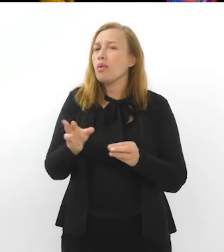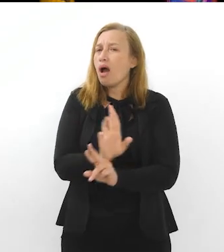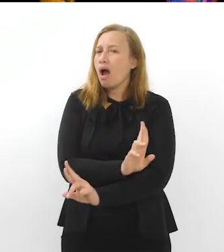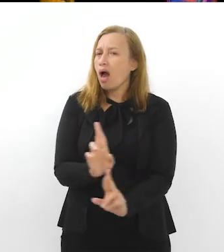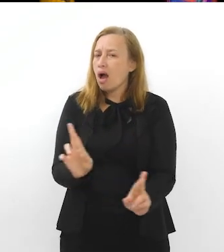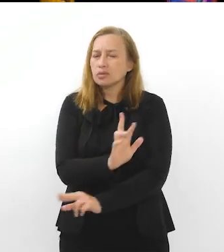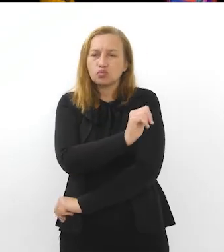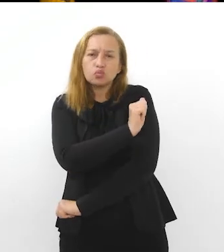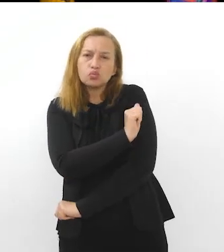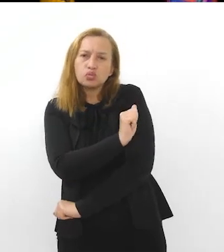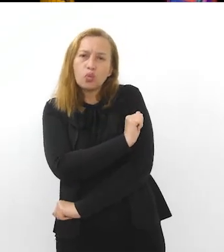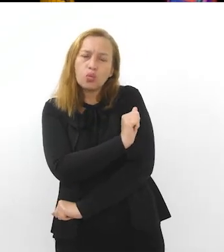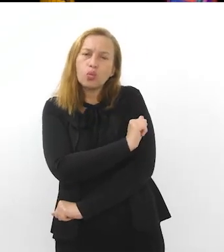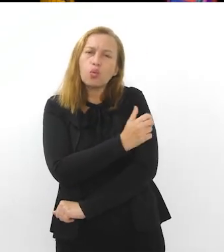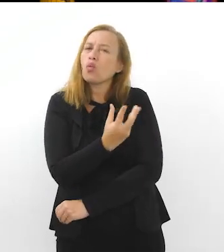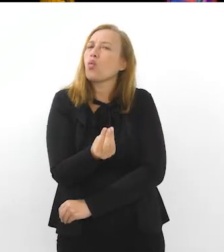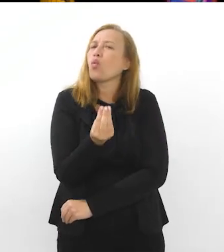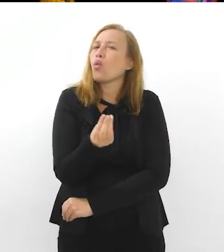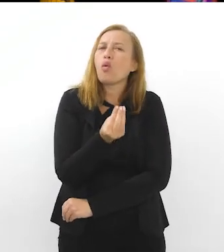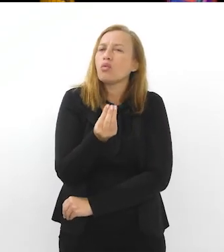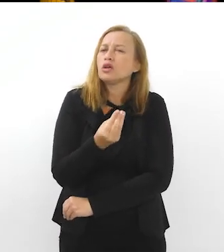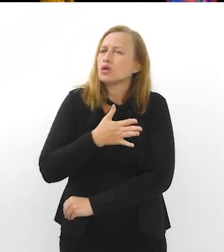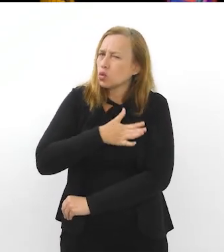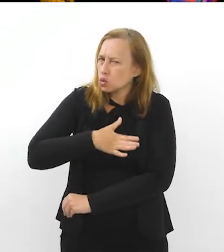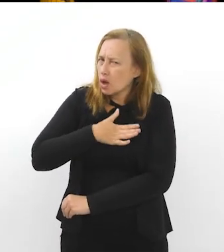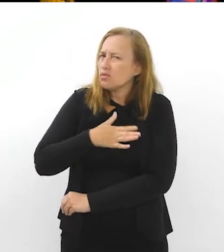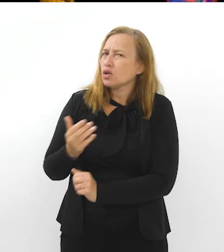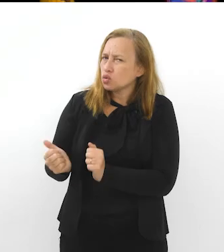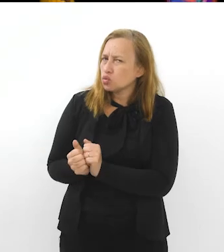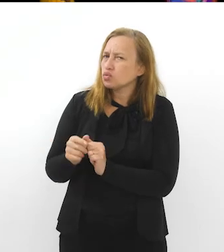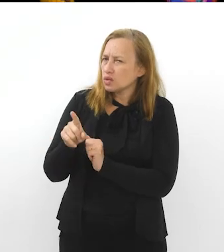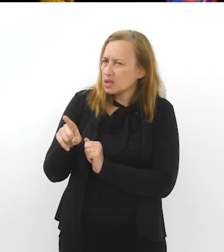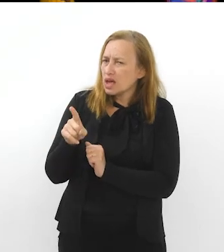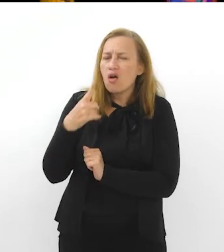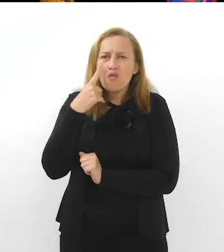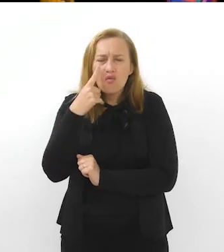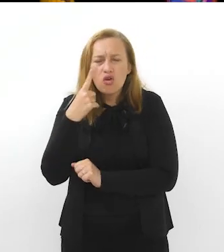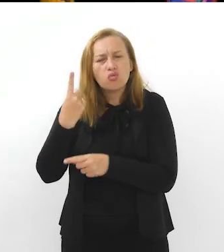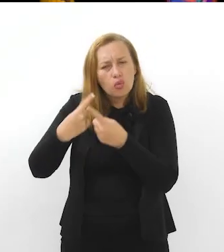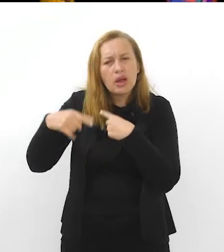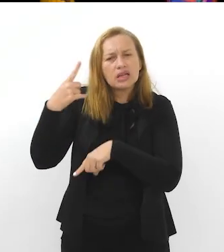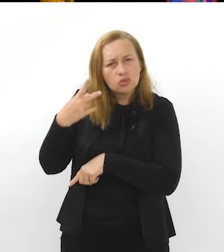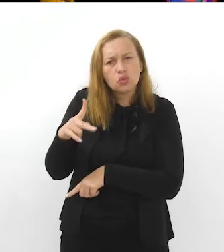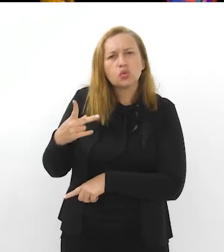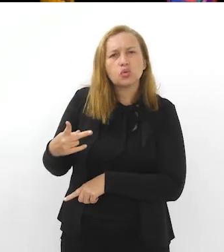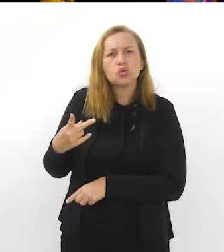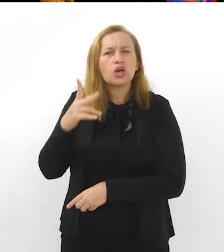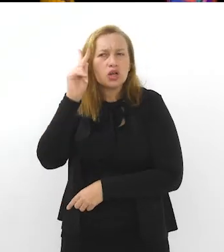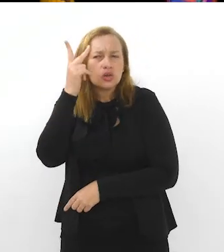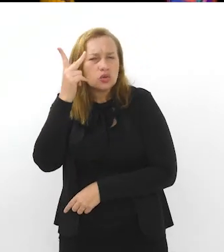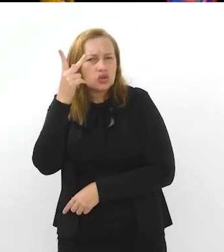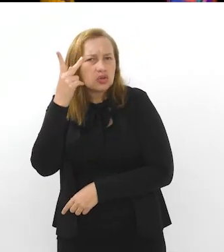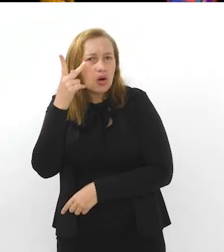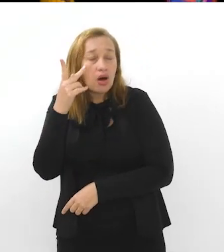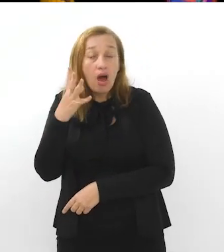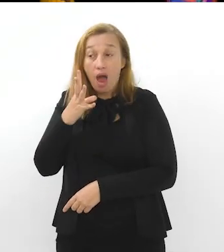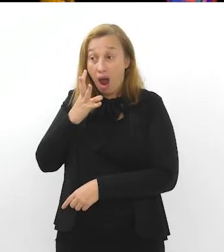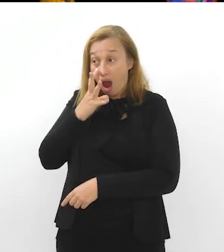era a sua relação com os alunos? Enfim, eles gostavam de estar com você, vendo a sua superação, né, vendo a sua